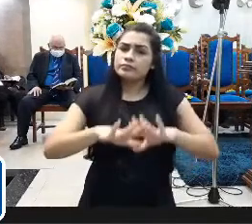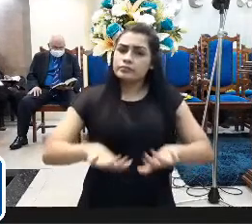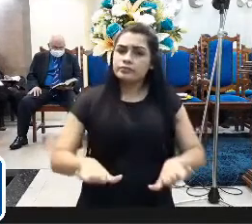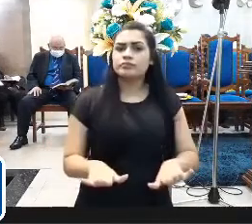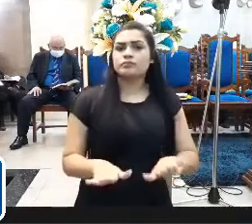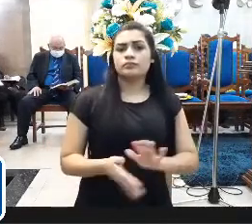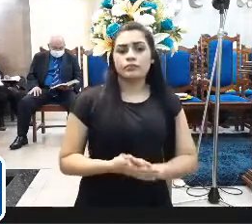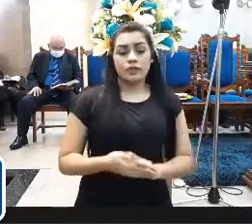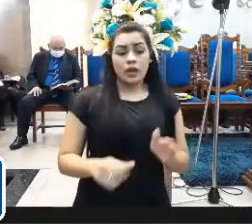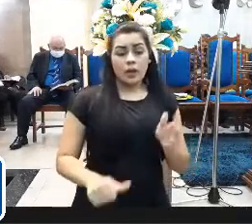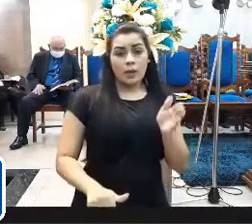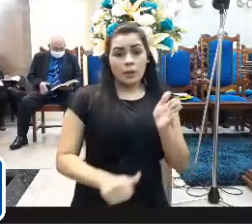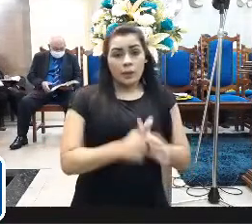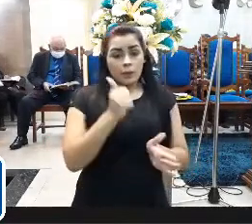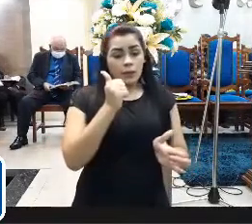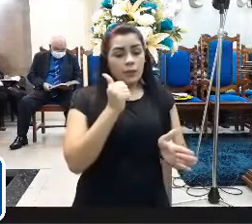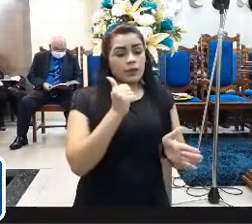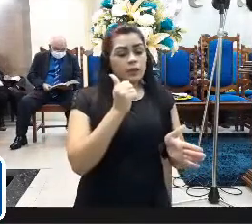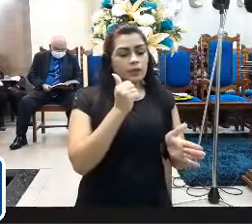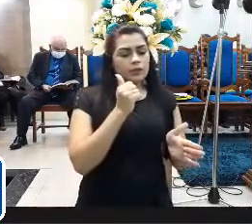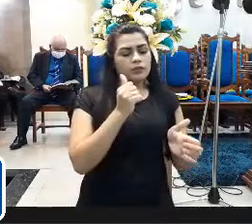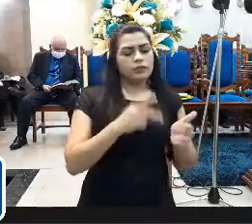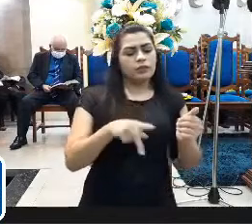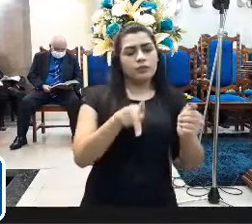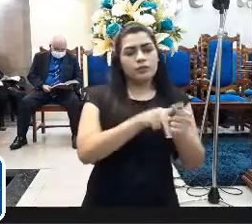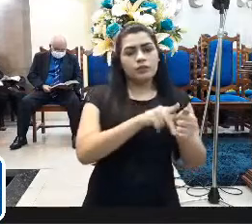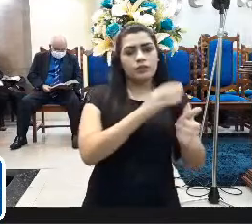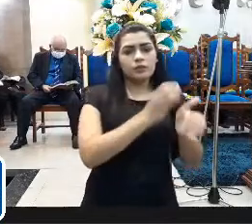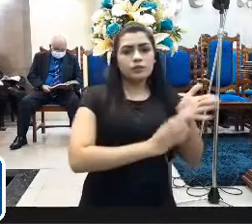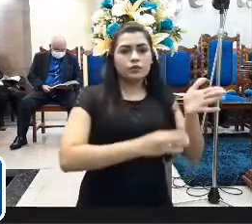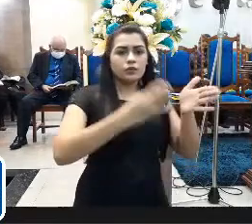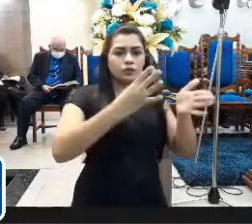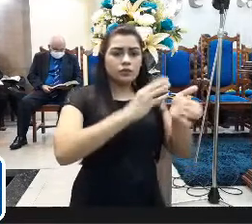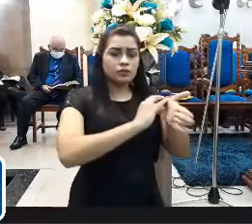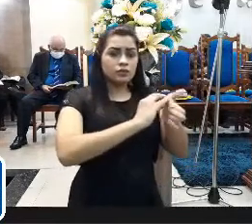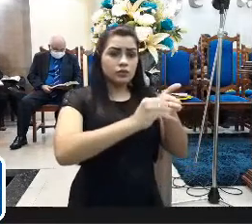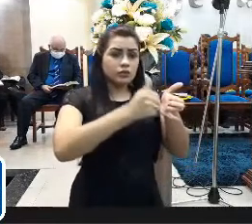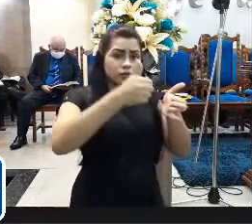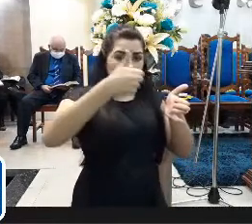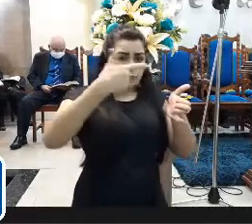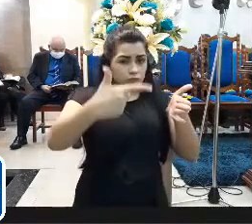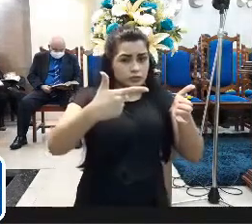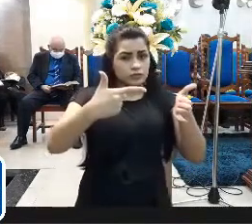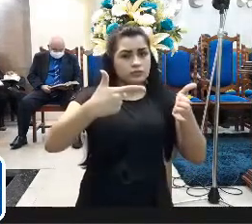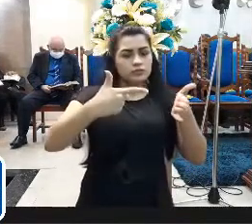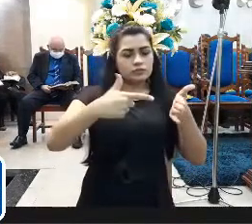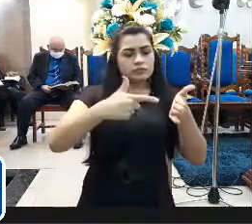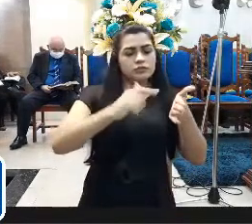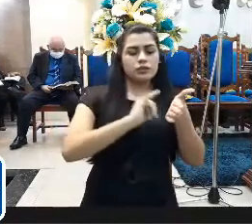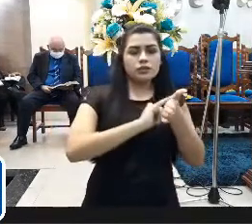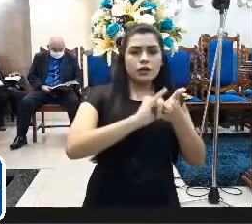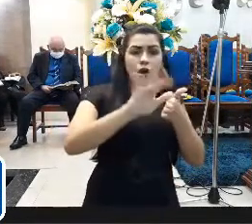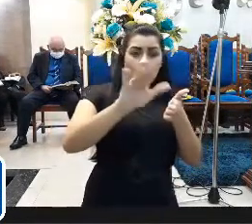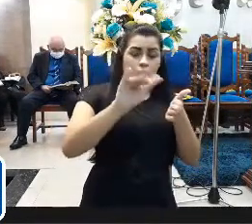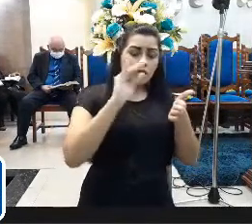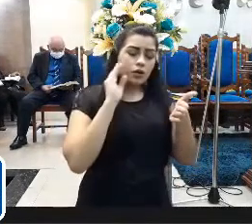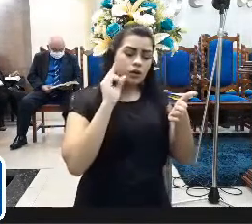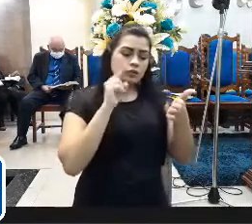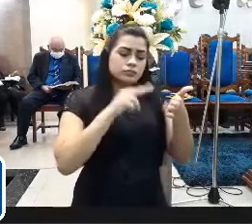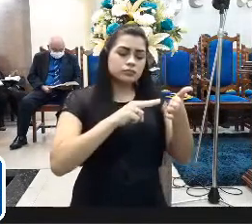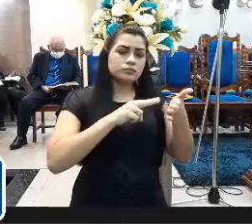Pedro 4,12, o que é que o apóstolo vai dizer para aqueles que ficam surpresos com prova,